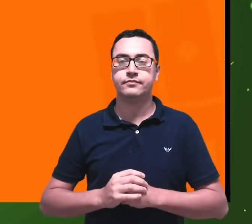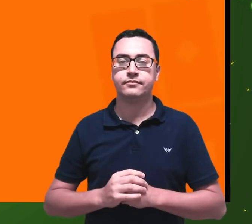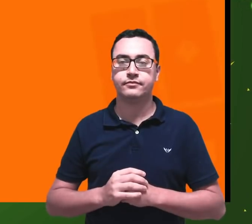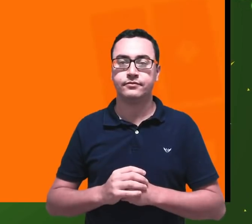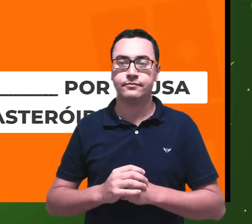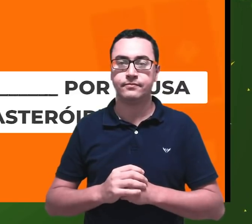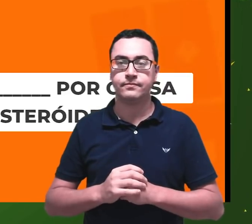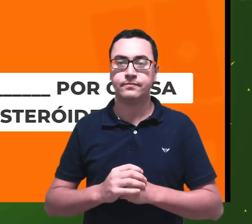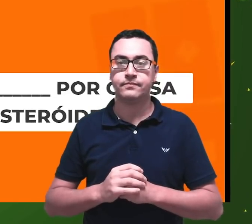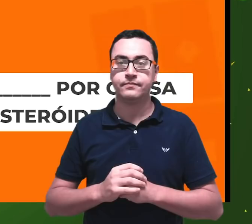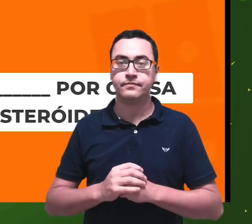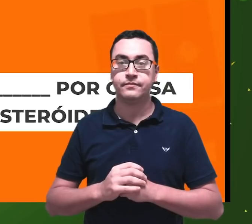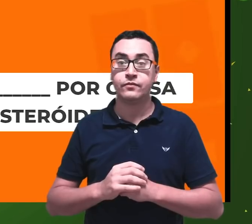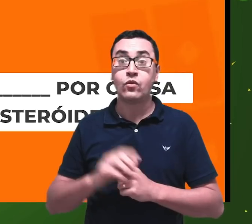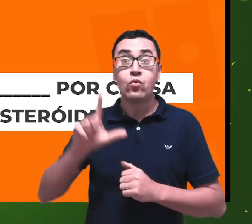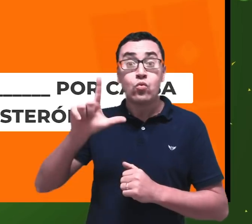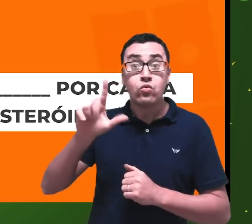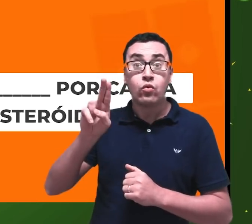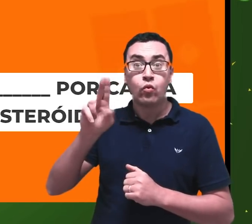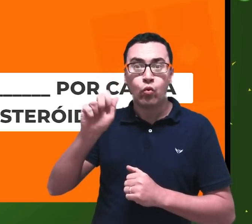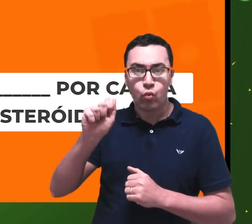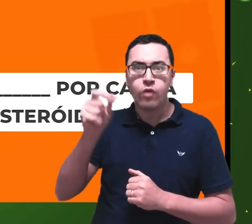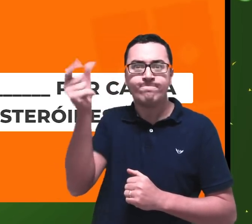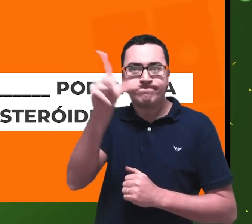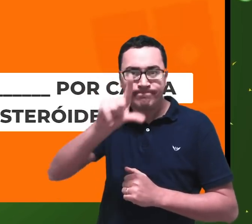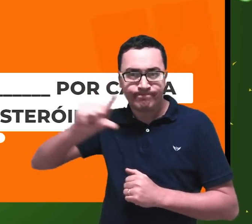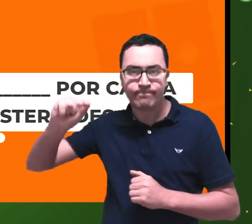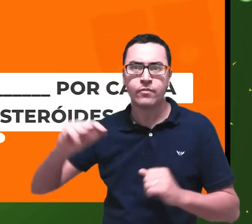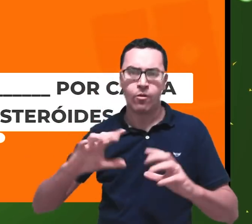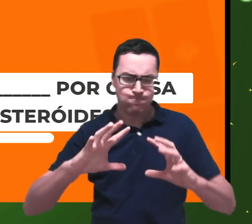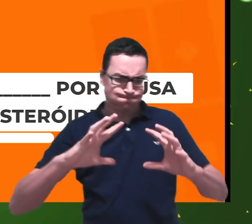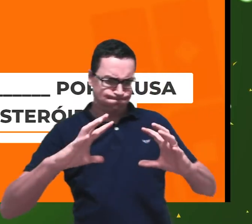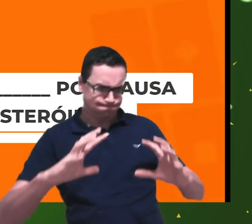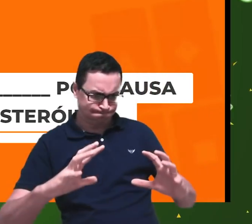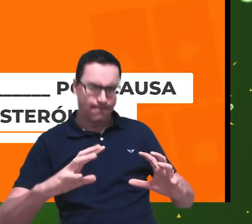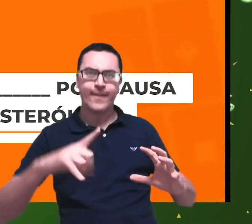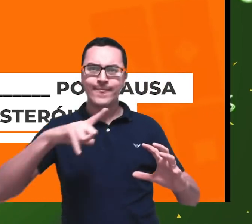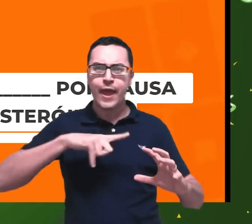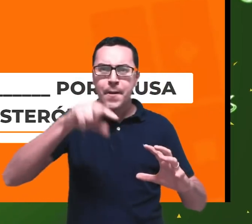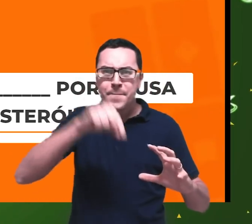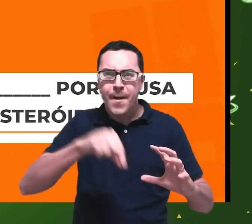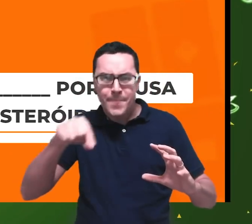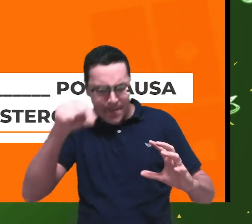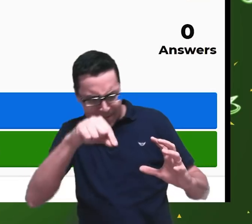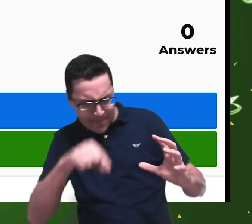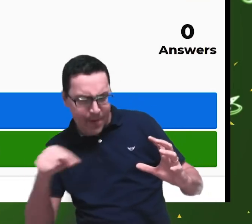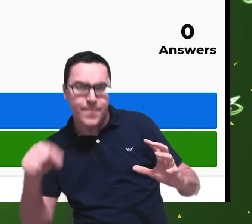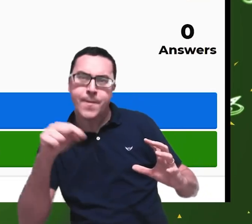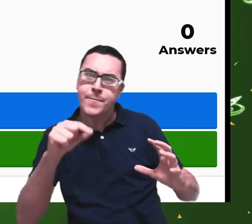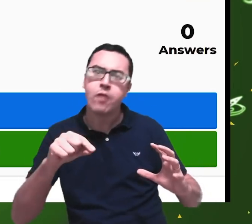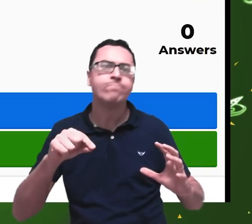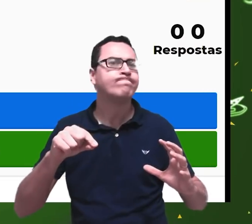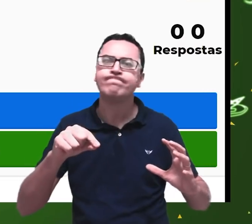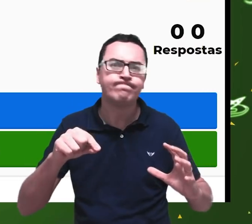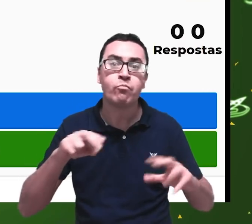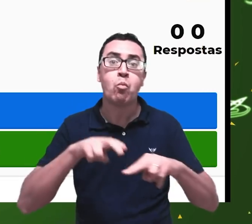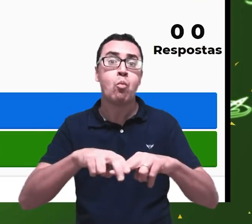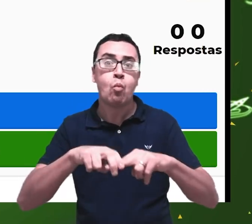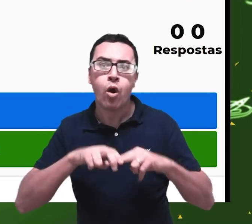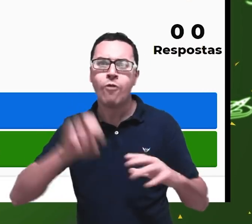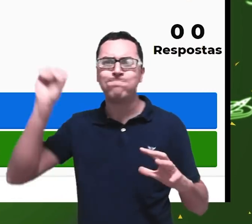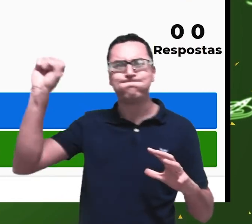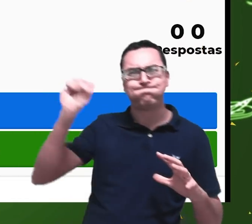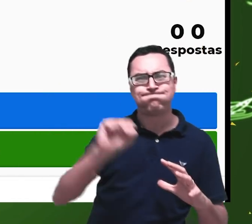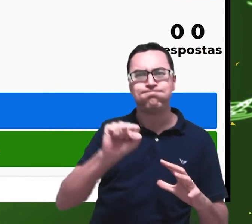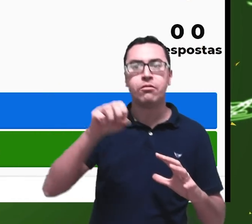O que será que vem? Na Lua, a superfície é cheia de... por causa